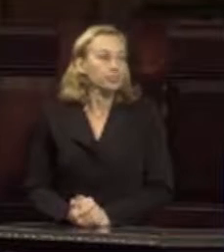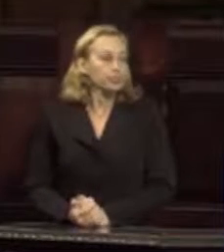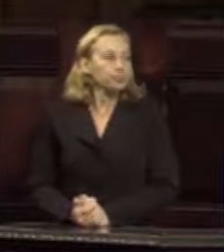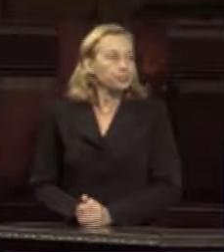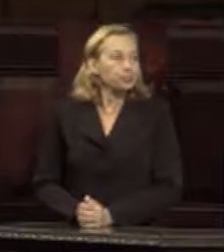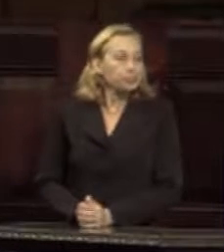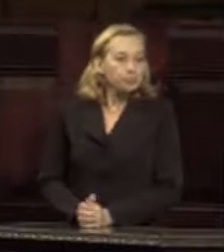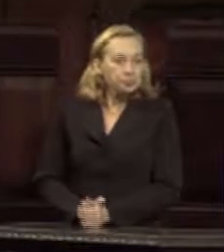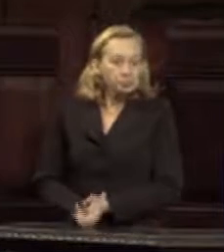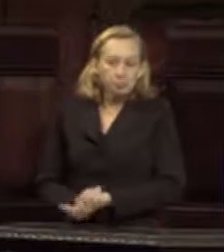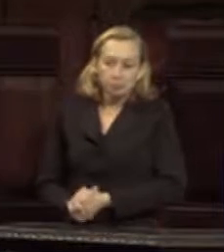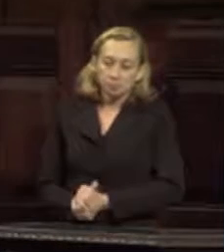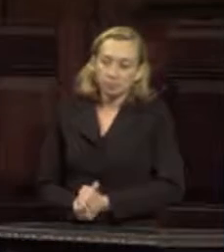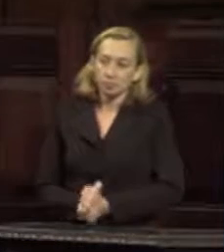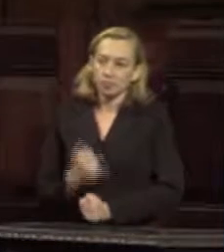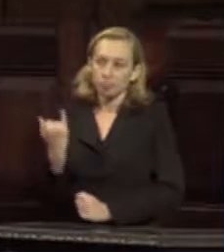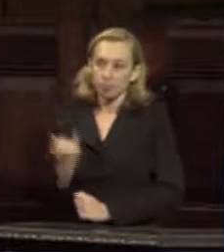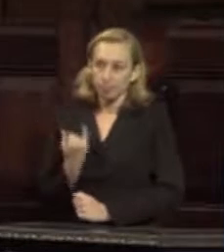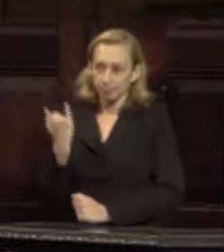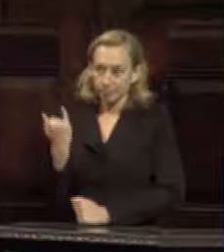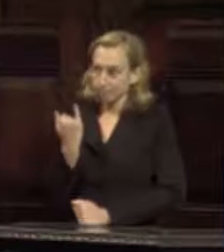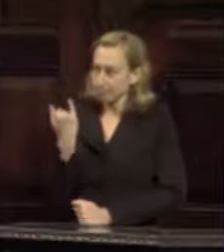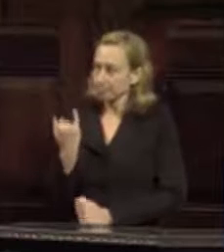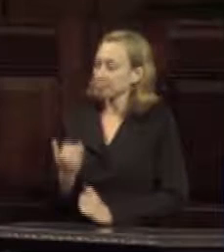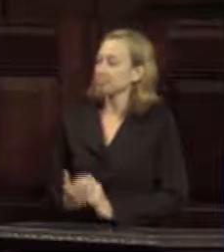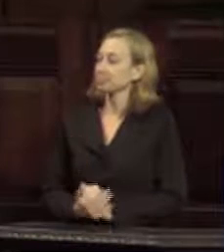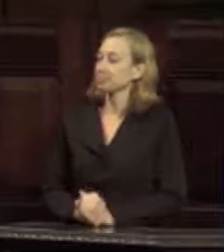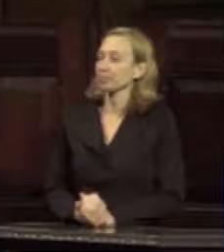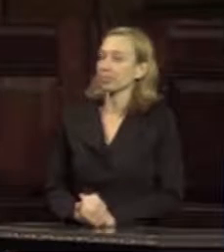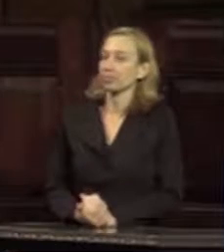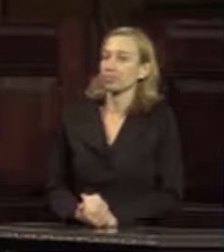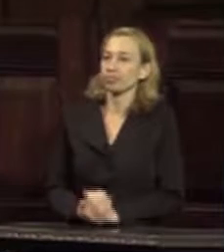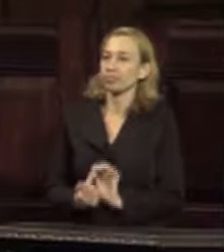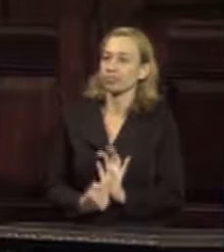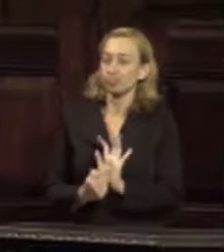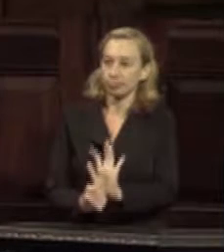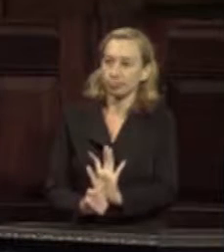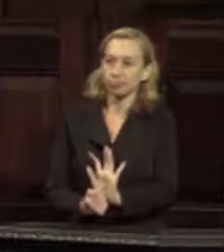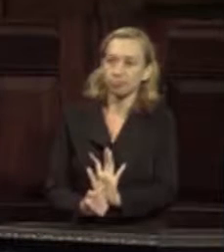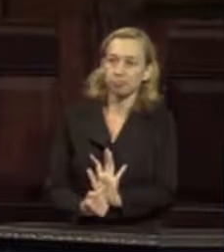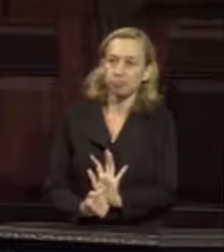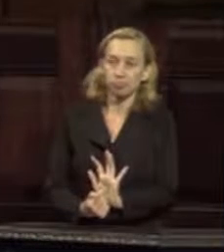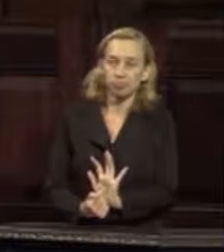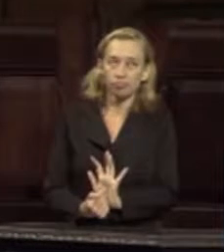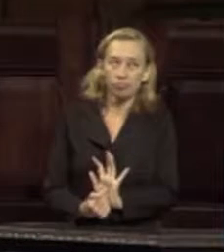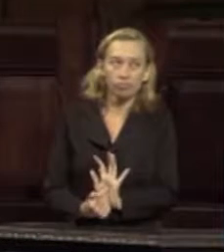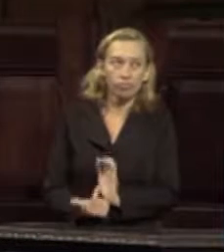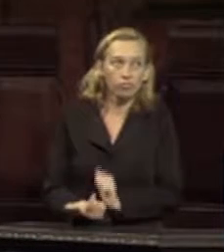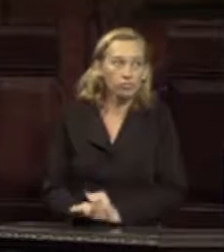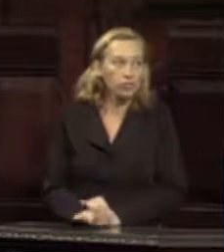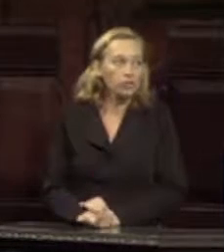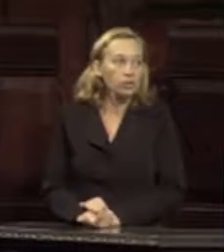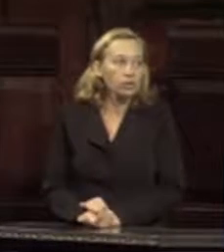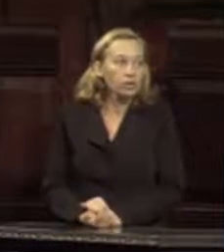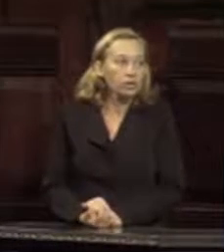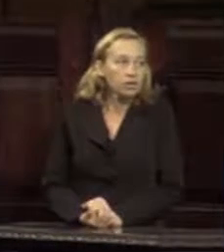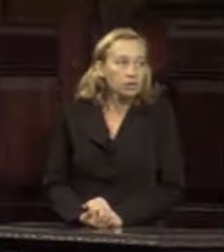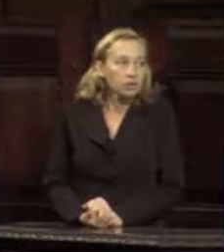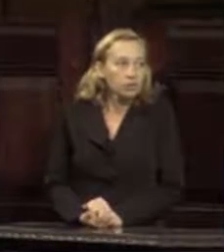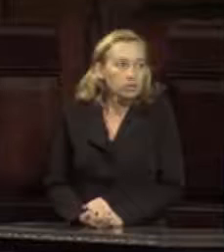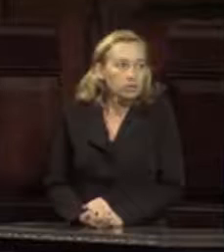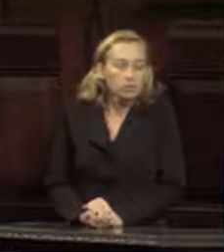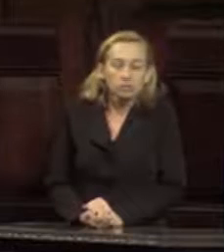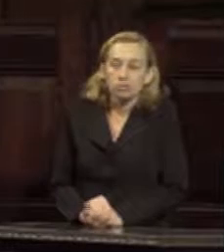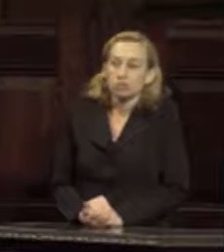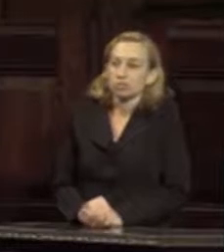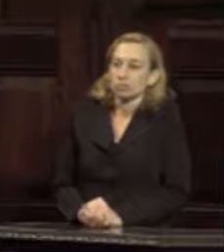É importante ser colocado que não há possibilidade de termos aqui no